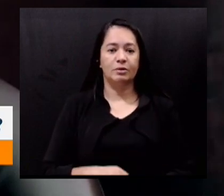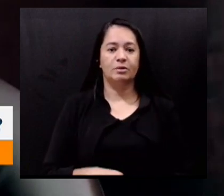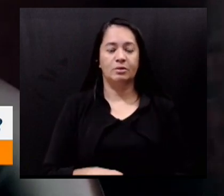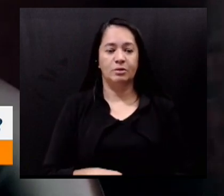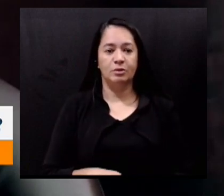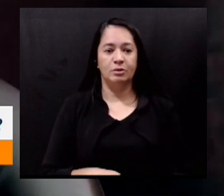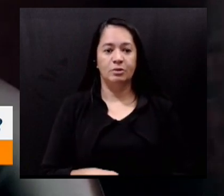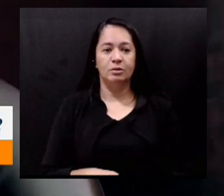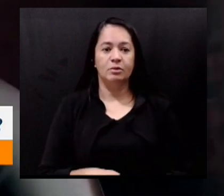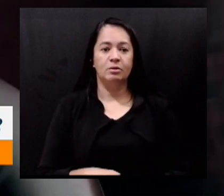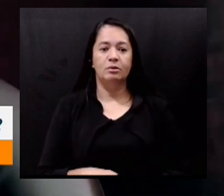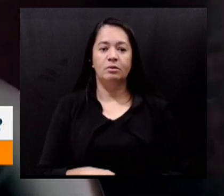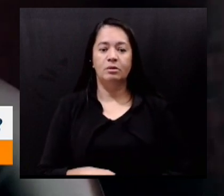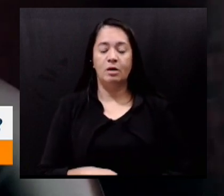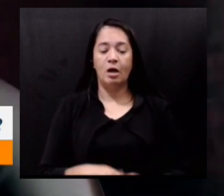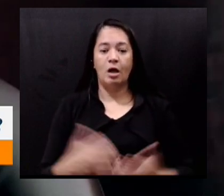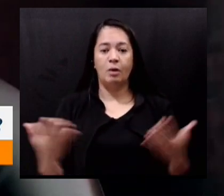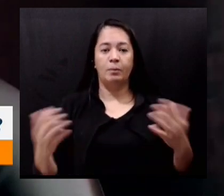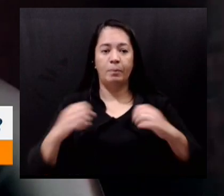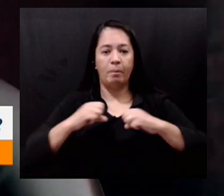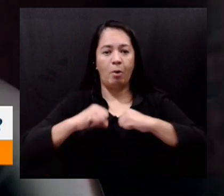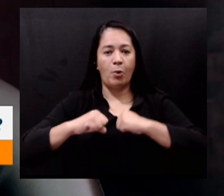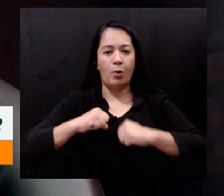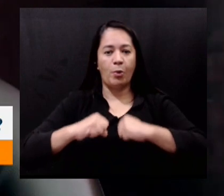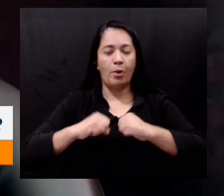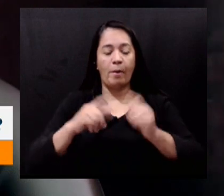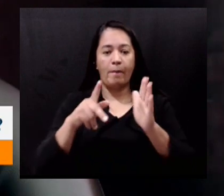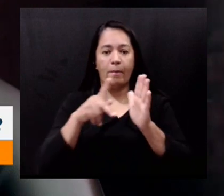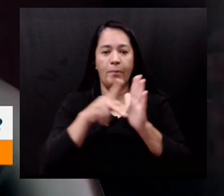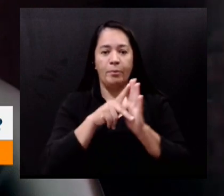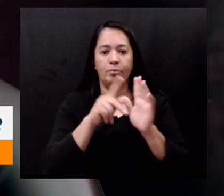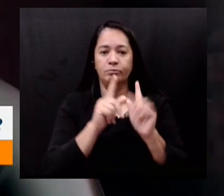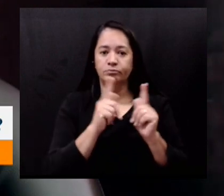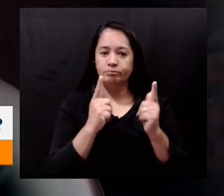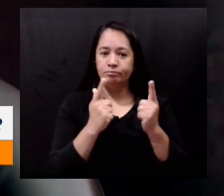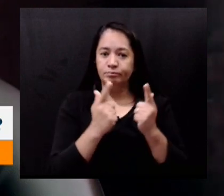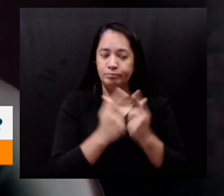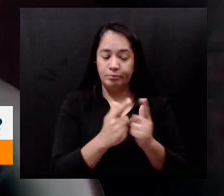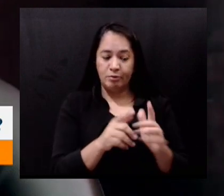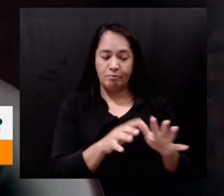no movimento do grupo, né, uhum. que vem em massa